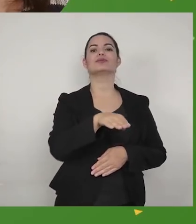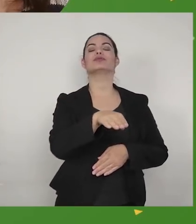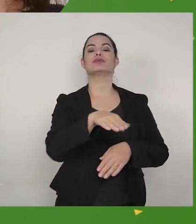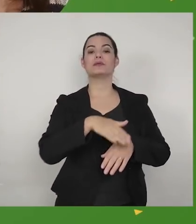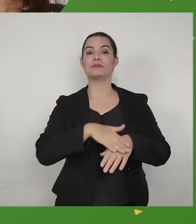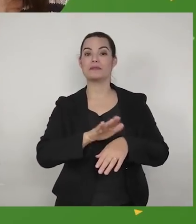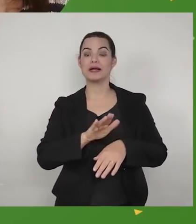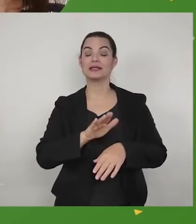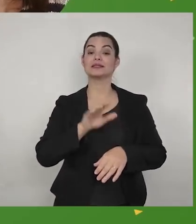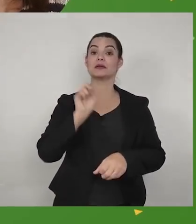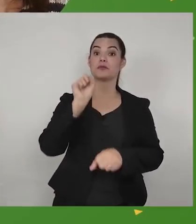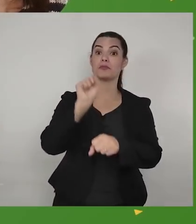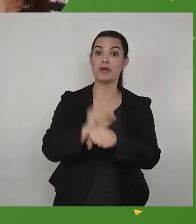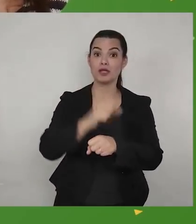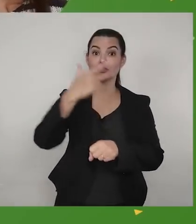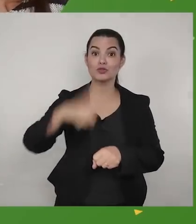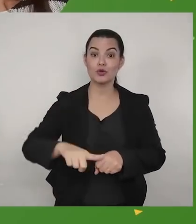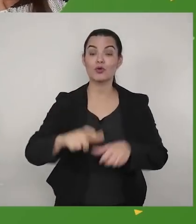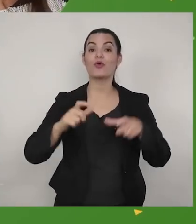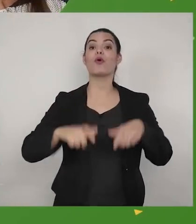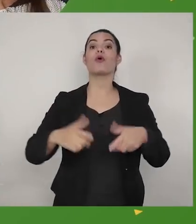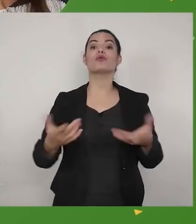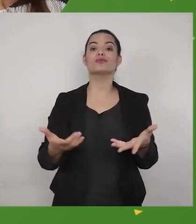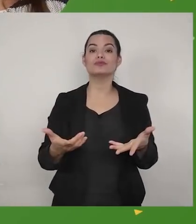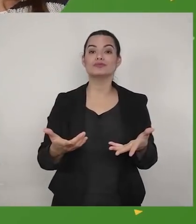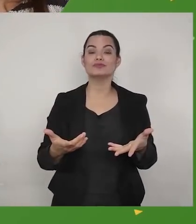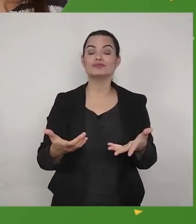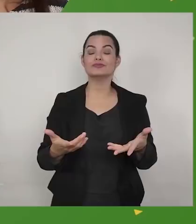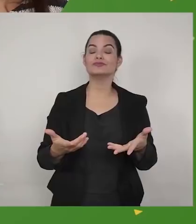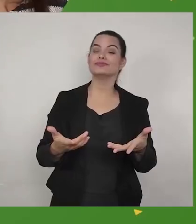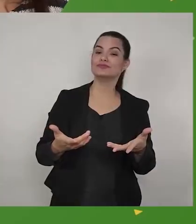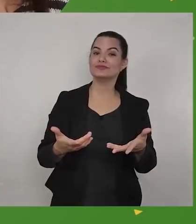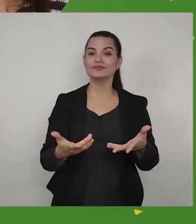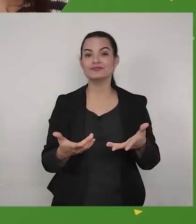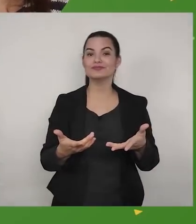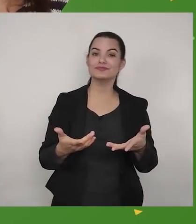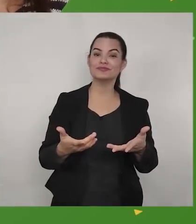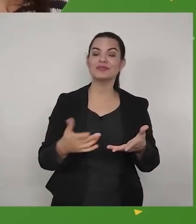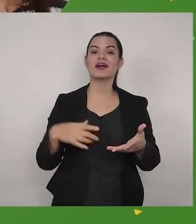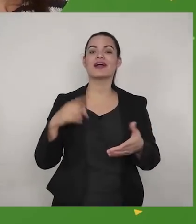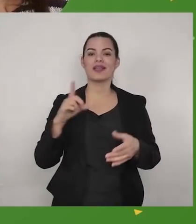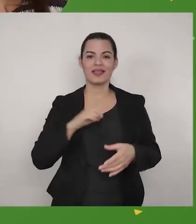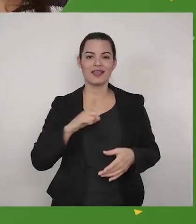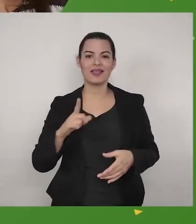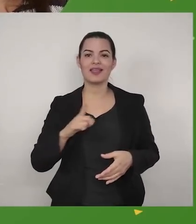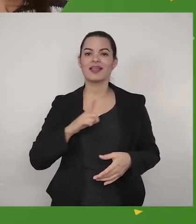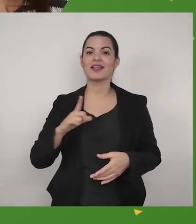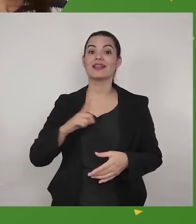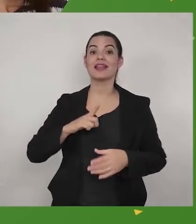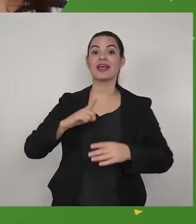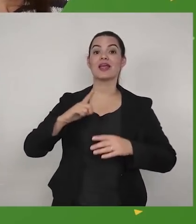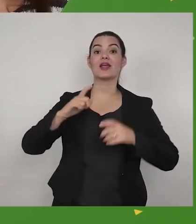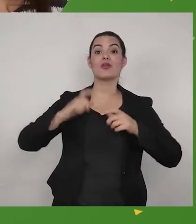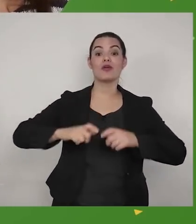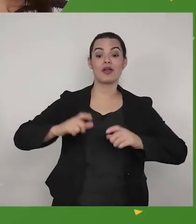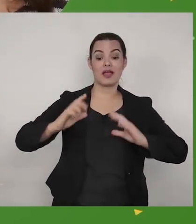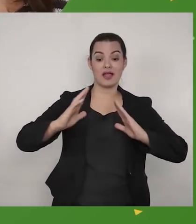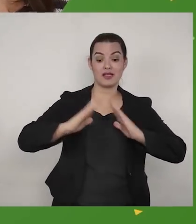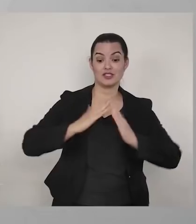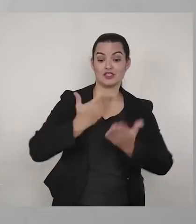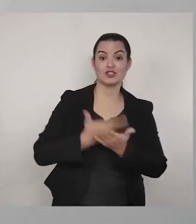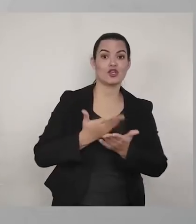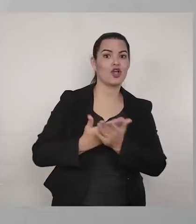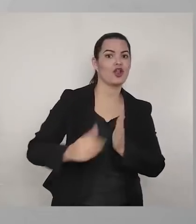Que vocês encontraram um local que marca as primeiras escolas.